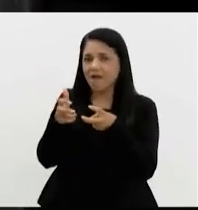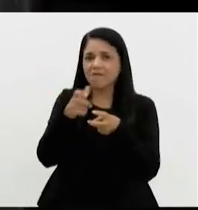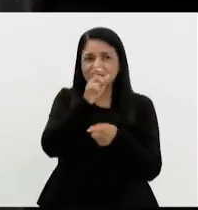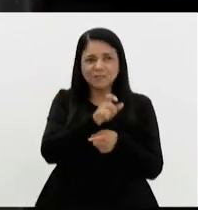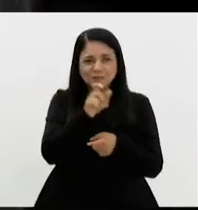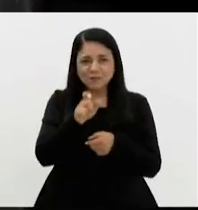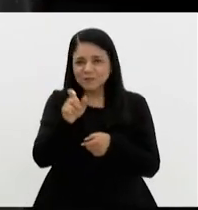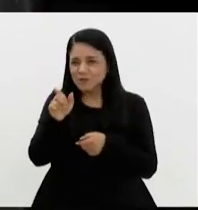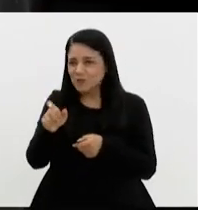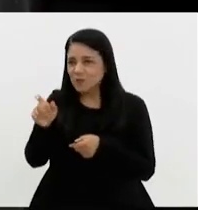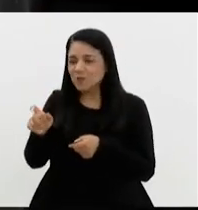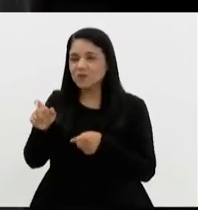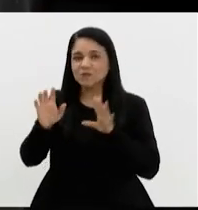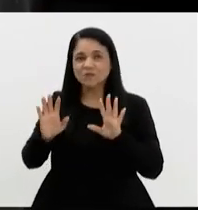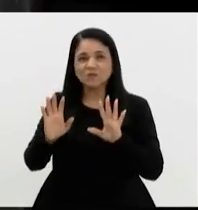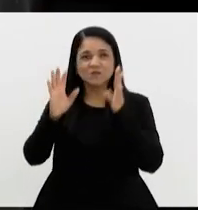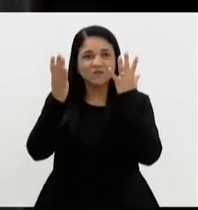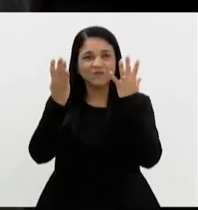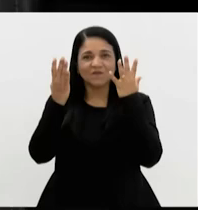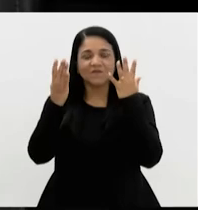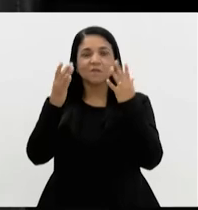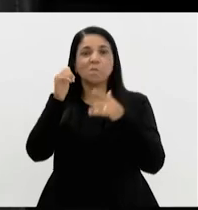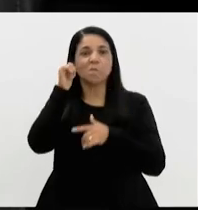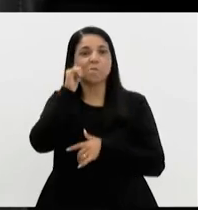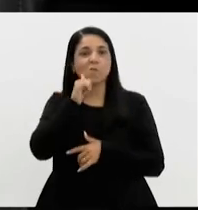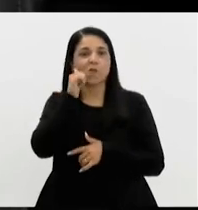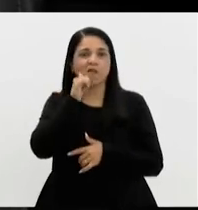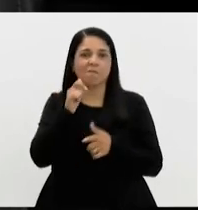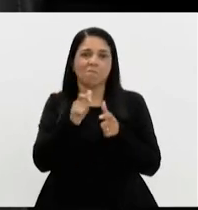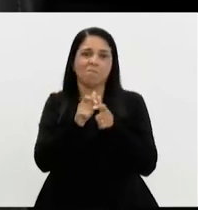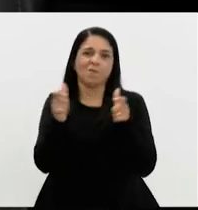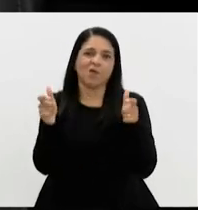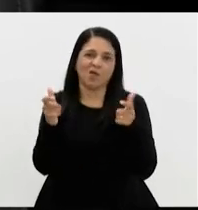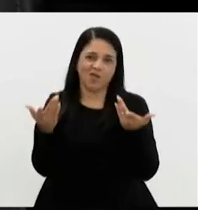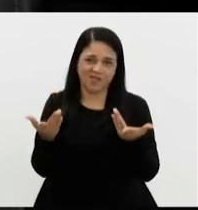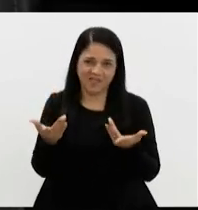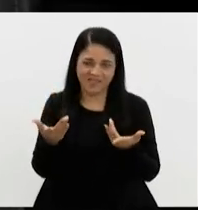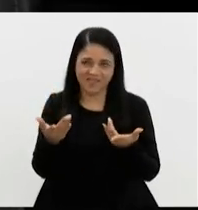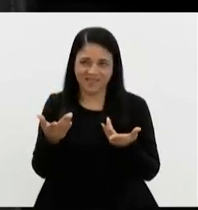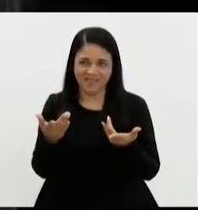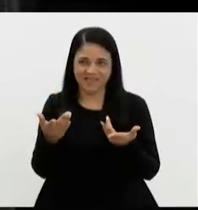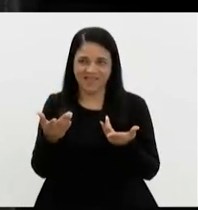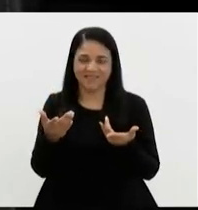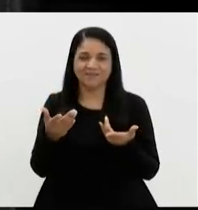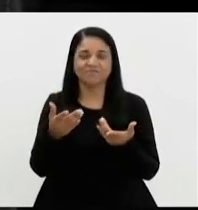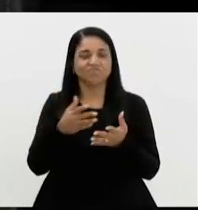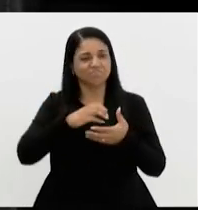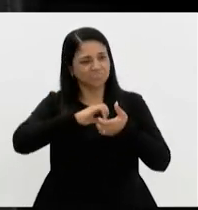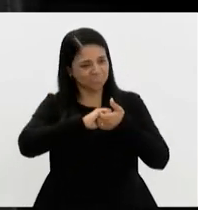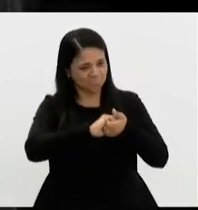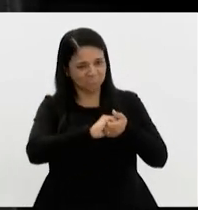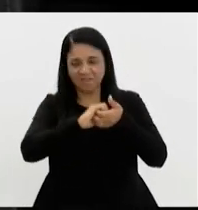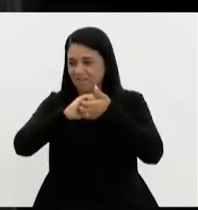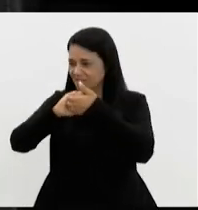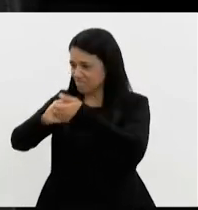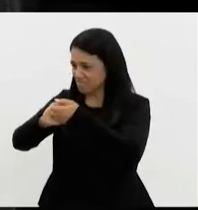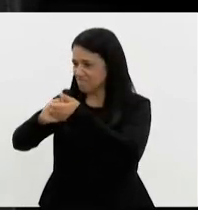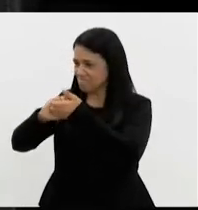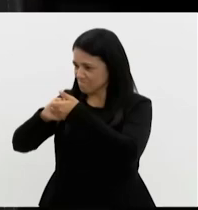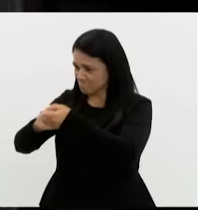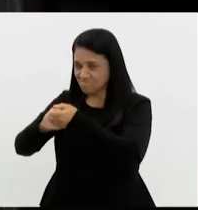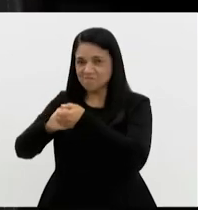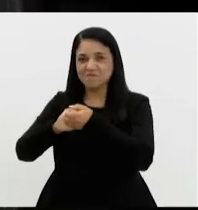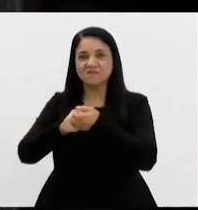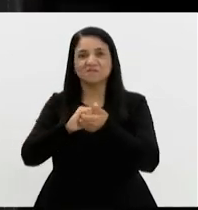que fez esse evento acontecer é de mulheres eu portanto cumprimentar a cada um dos